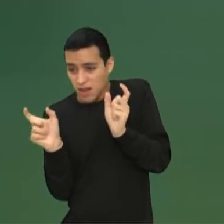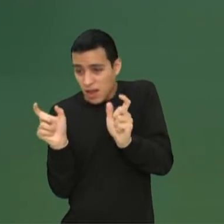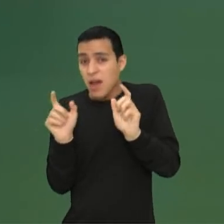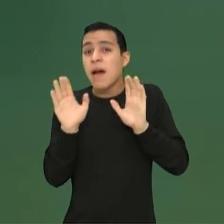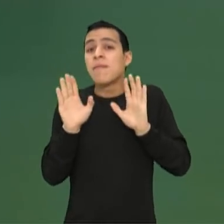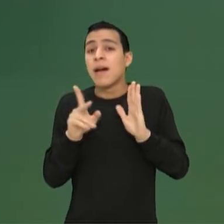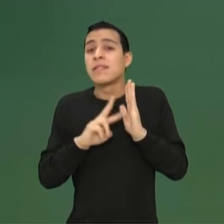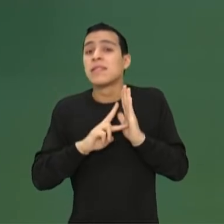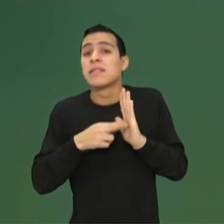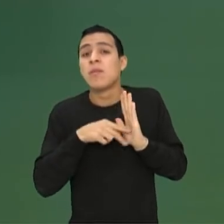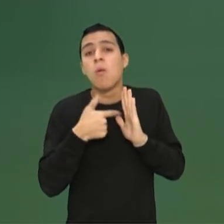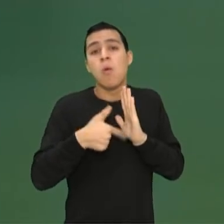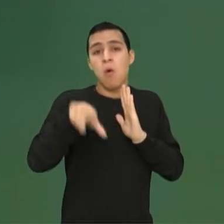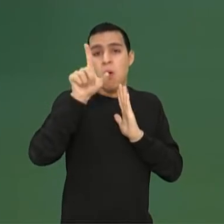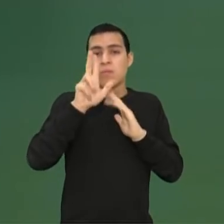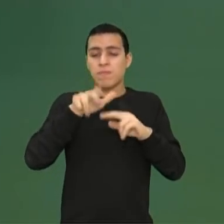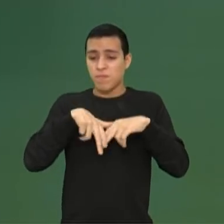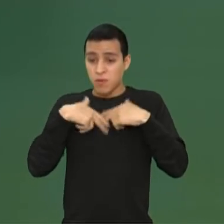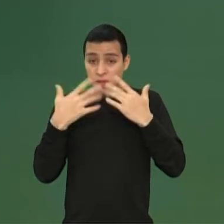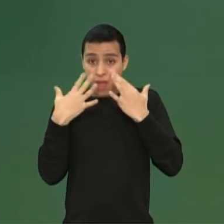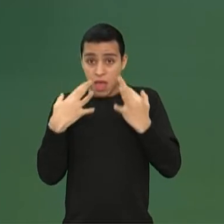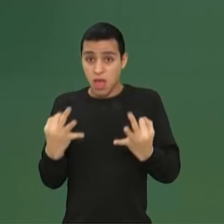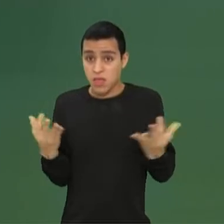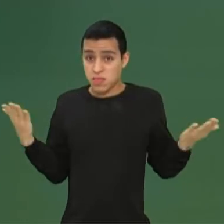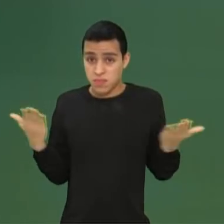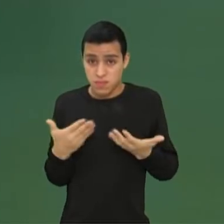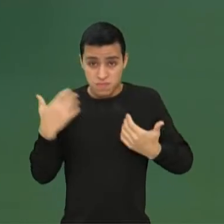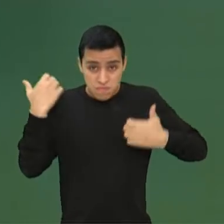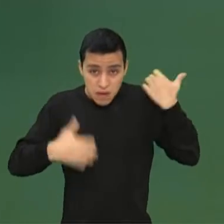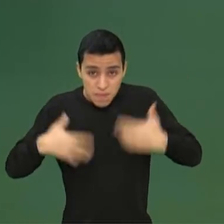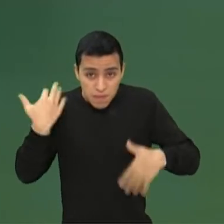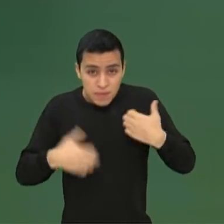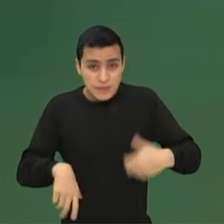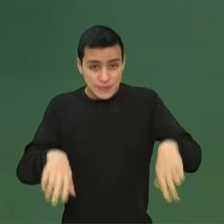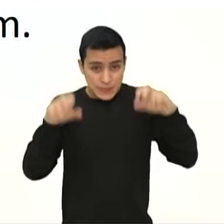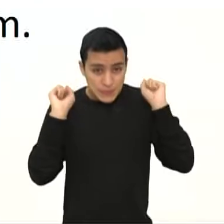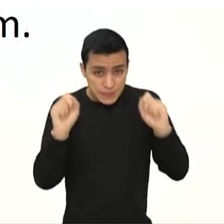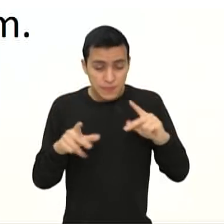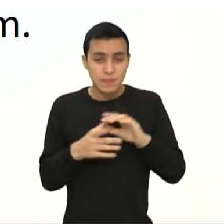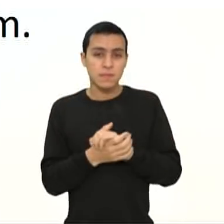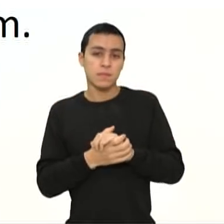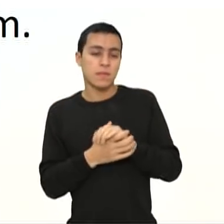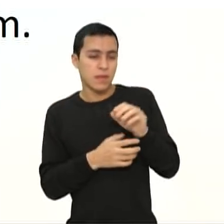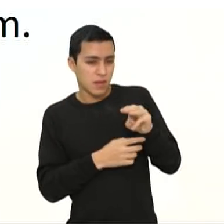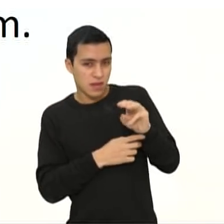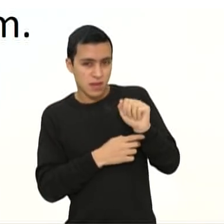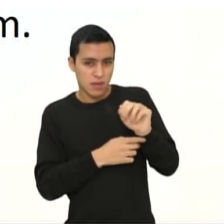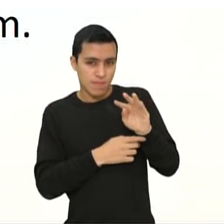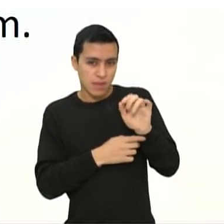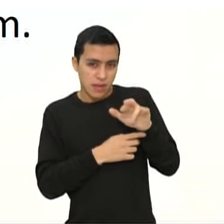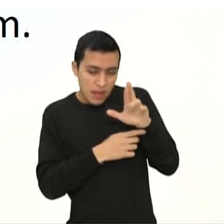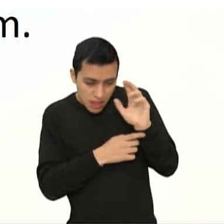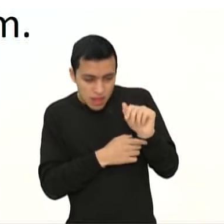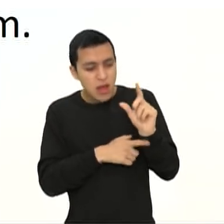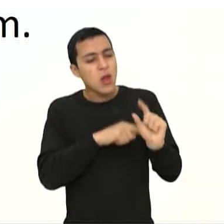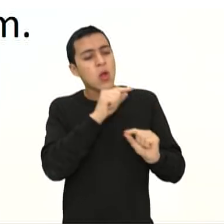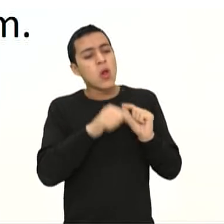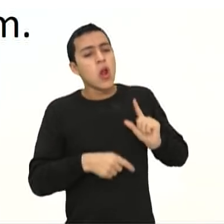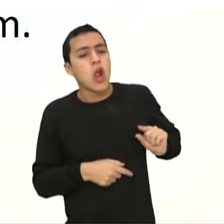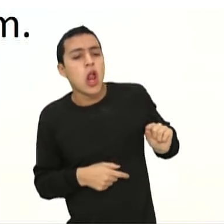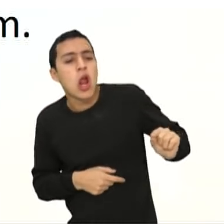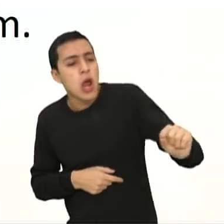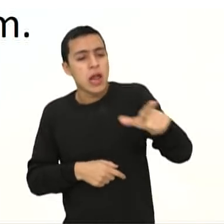um outro significado. Por isso tem que prestar atenção hoje na minha explicação. Então, chamamos de matéria a tudo aquilo que